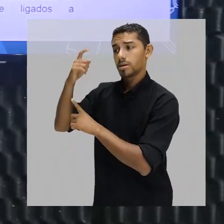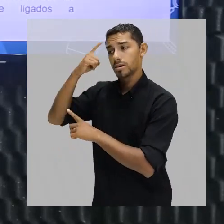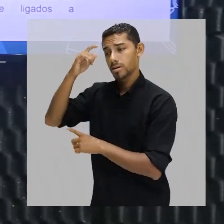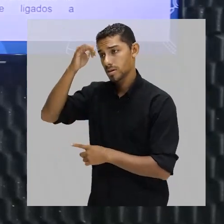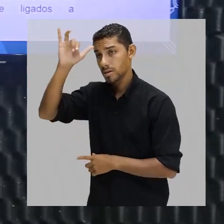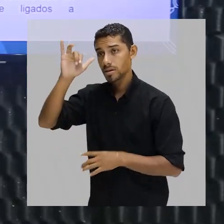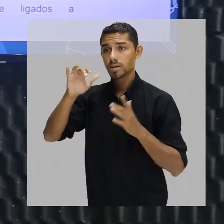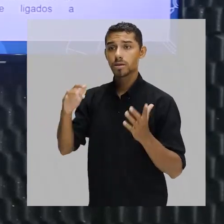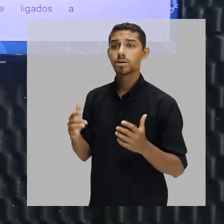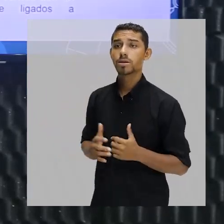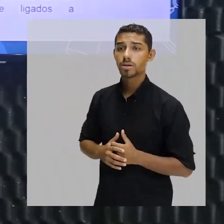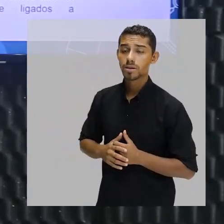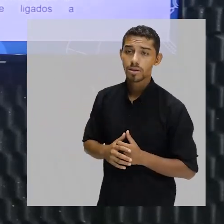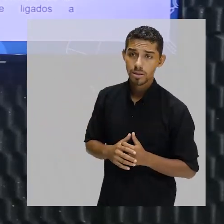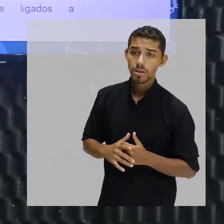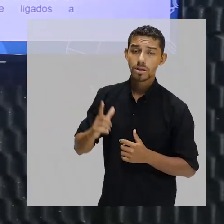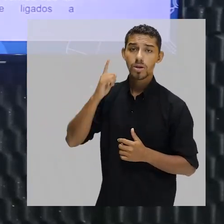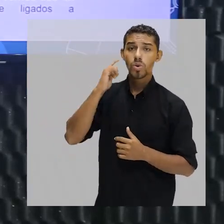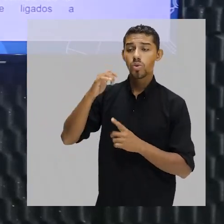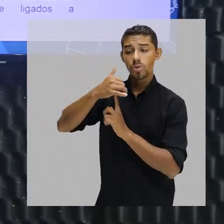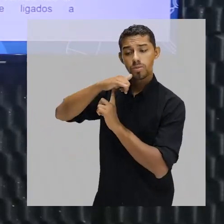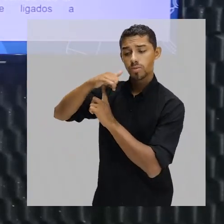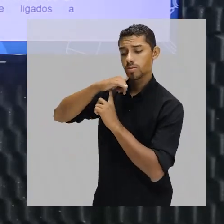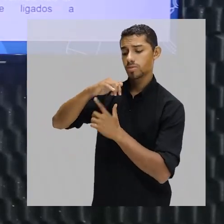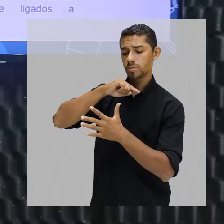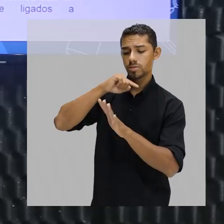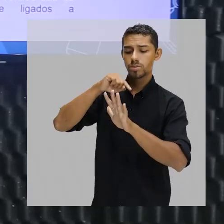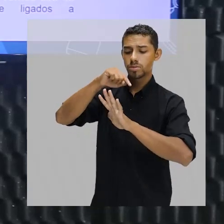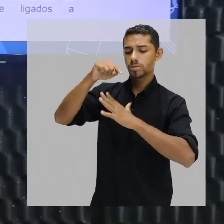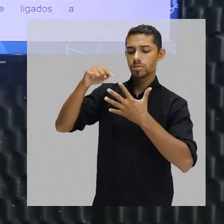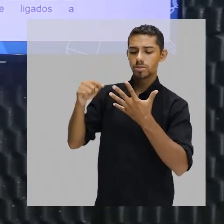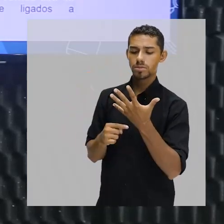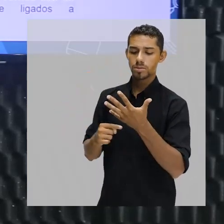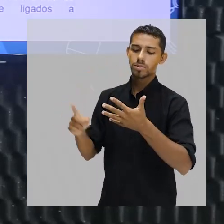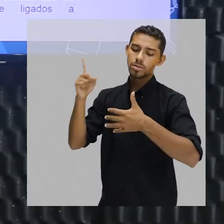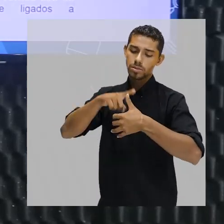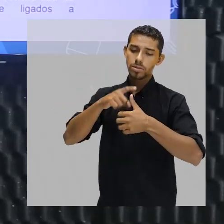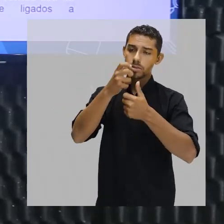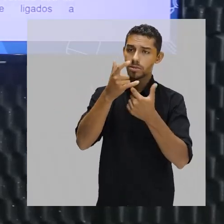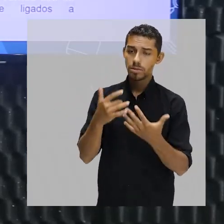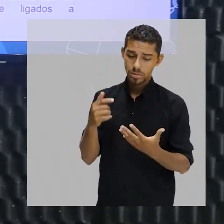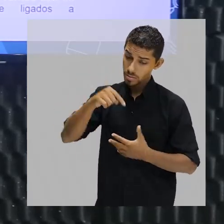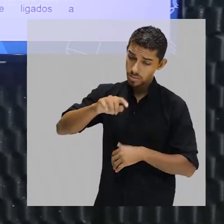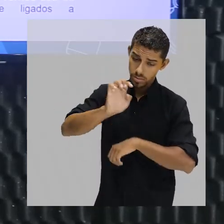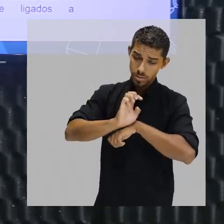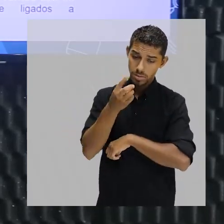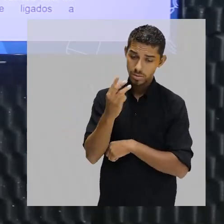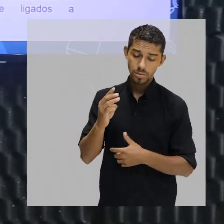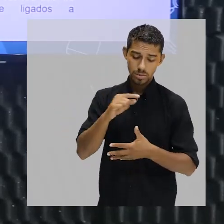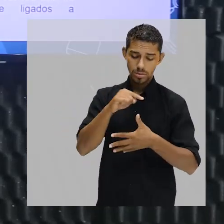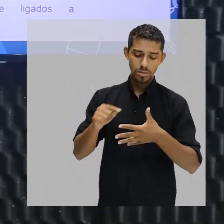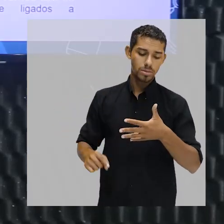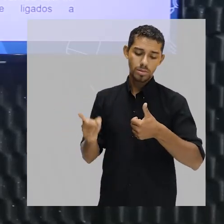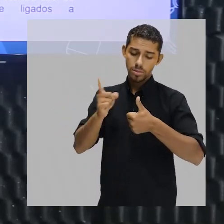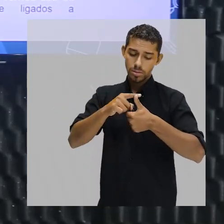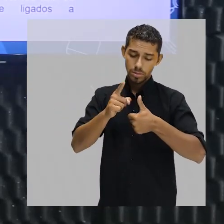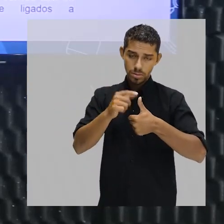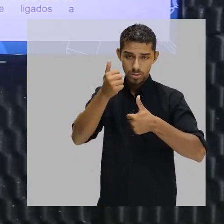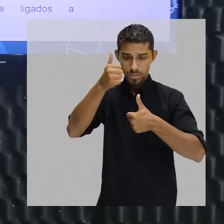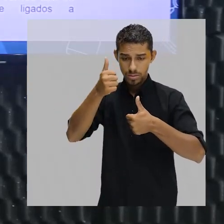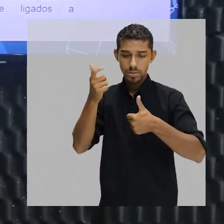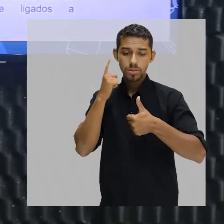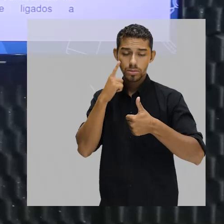denominações por causa dos grupos de cantores e tocadores. Uma coisa que eu achei sempre interessante, a região onde meu pai nasceu, na região de São João Batista, que tem os bailes de São